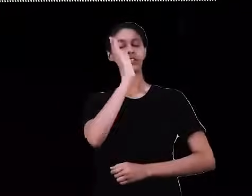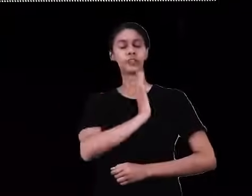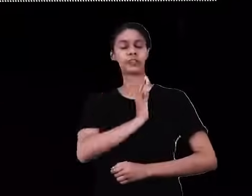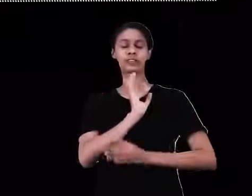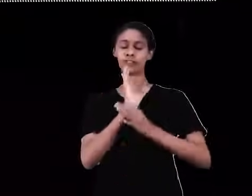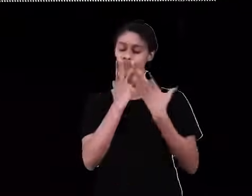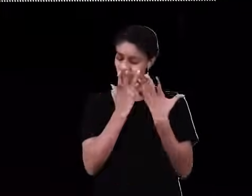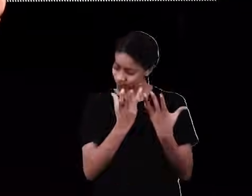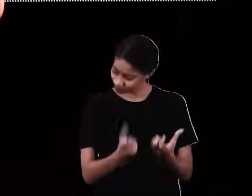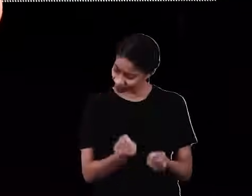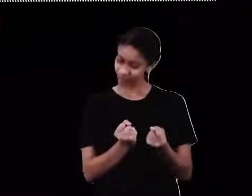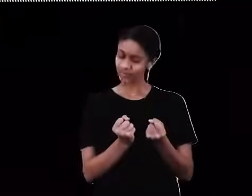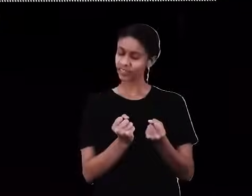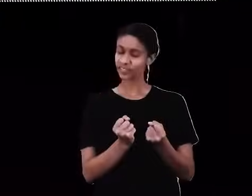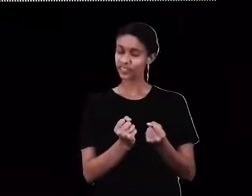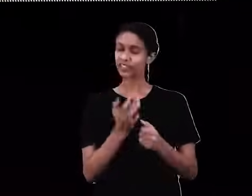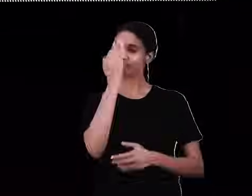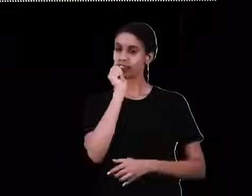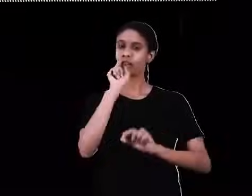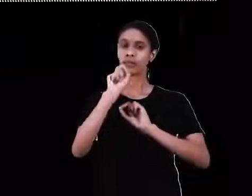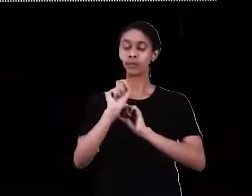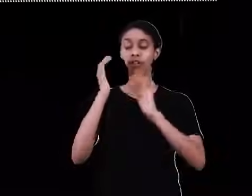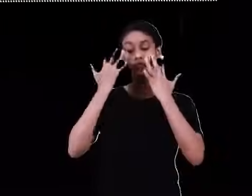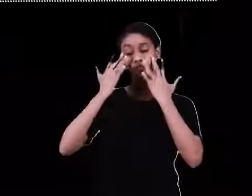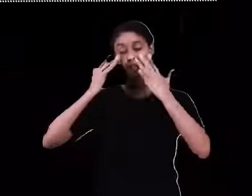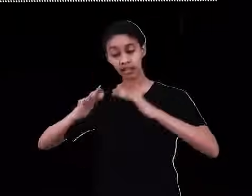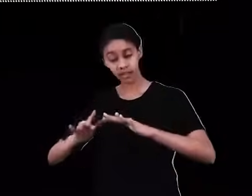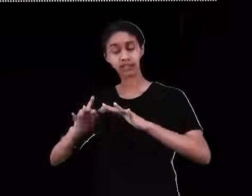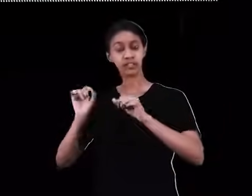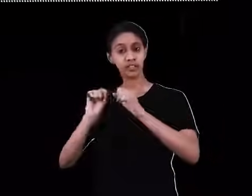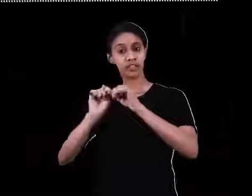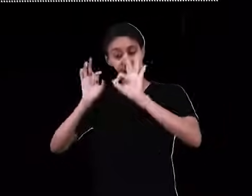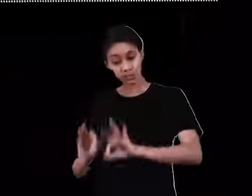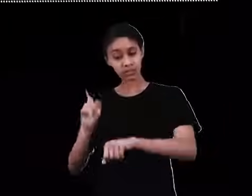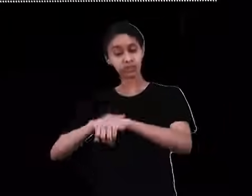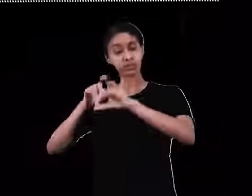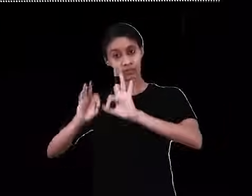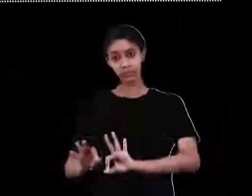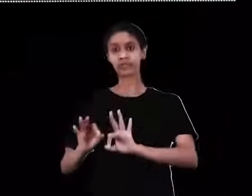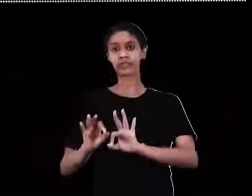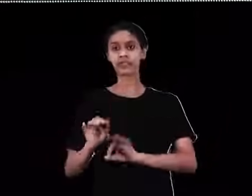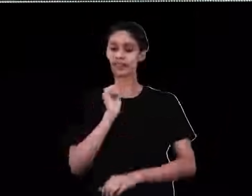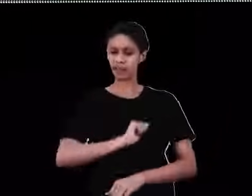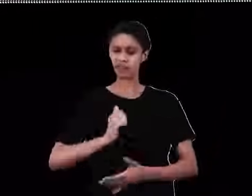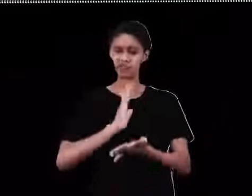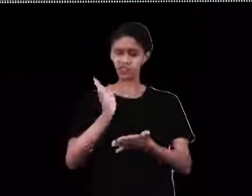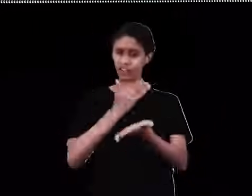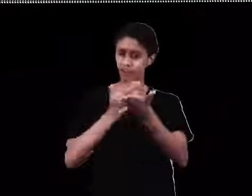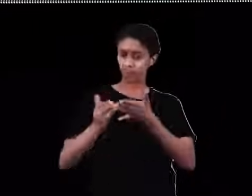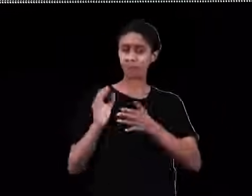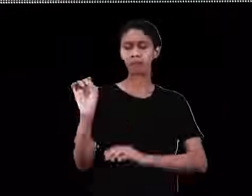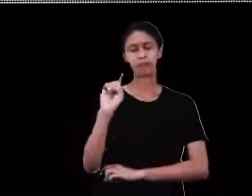um coração que sabia ouvir e fazer aquilo que é certo na hora certa. Meu irmão, a bicha já começa dando na gente, é ou